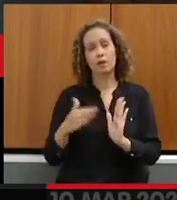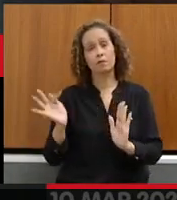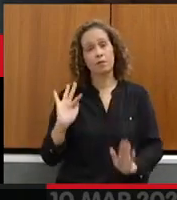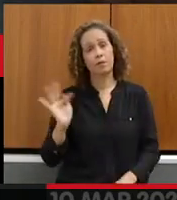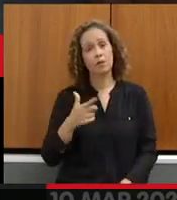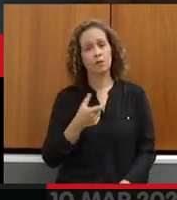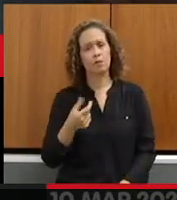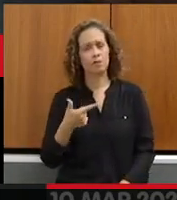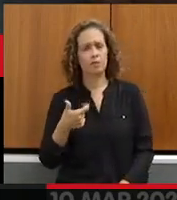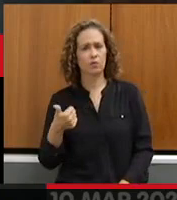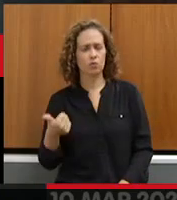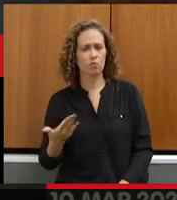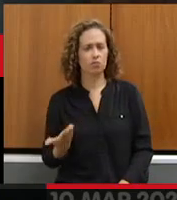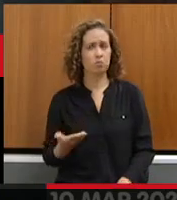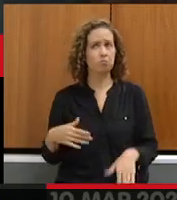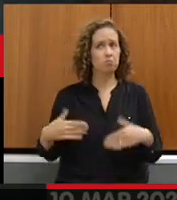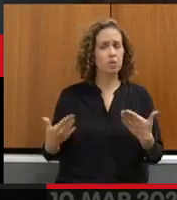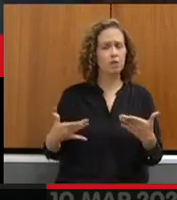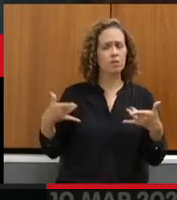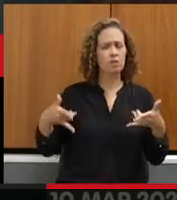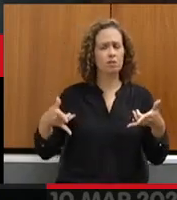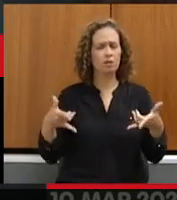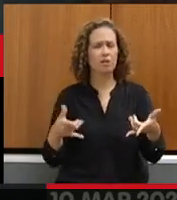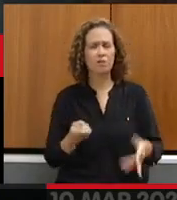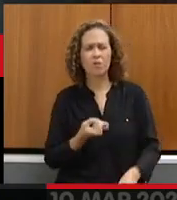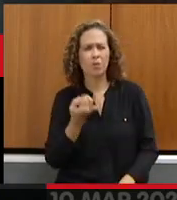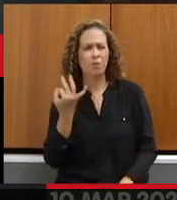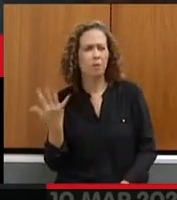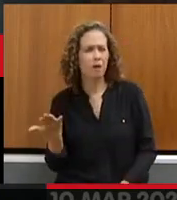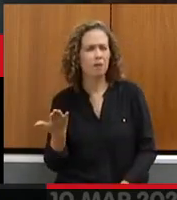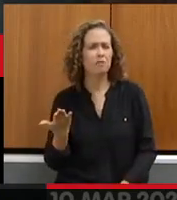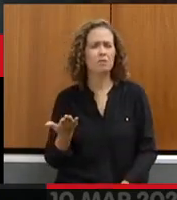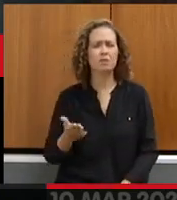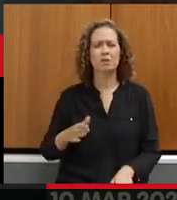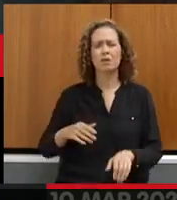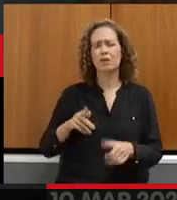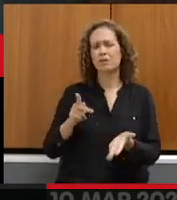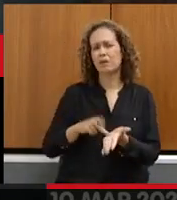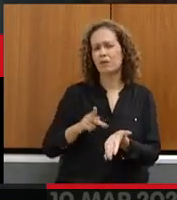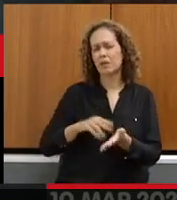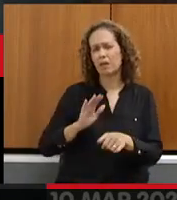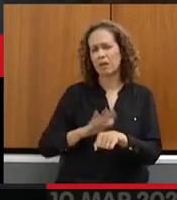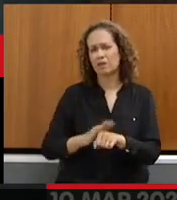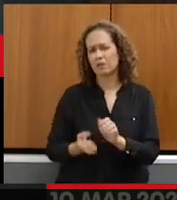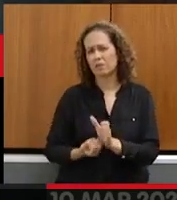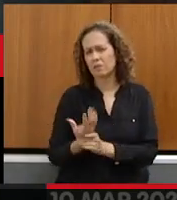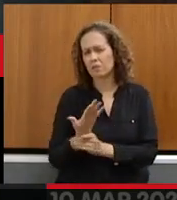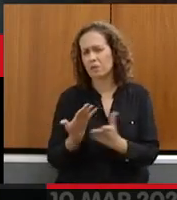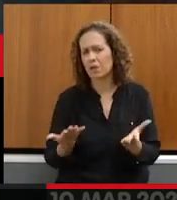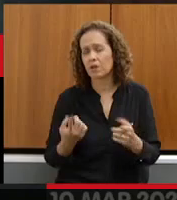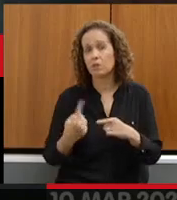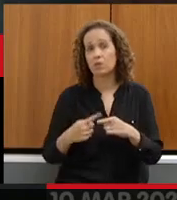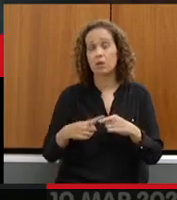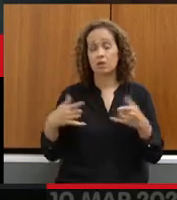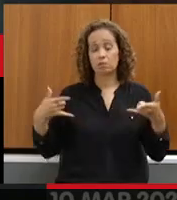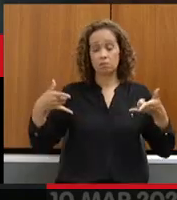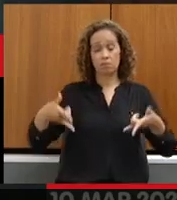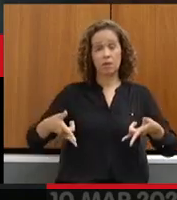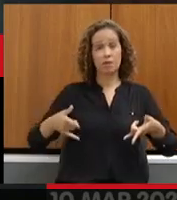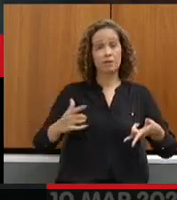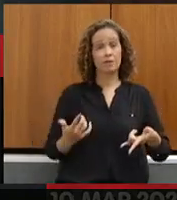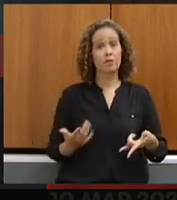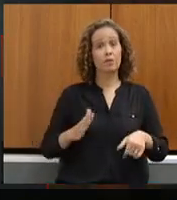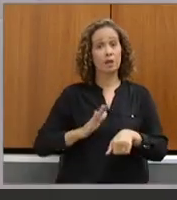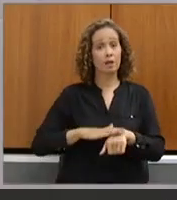eu queria entender desses dois mil leitos quanto que realmente foram criados né porque um leito criado é um leite tá mais sociedade